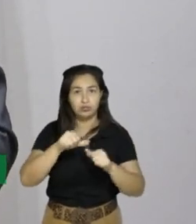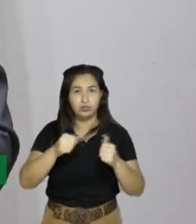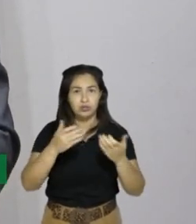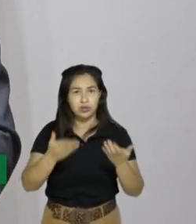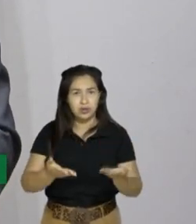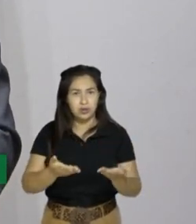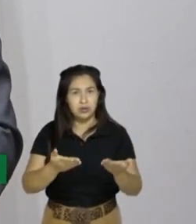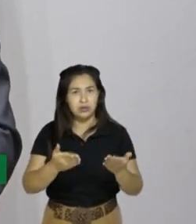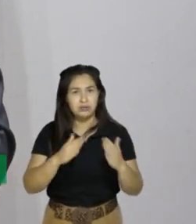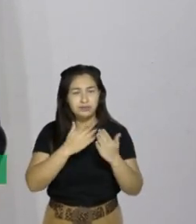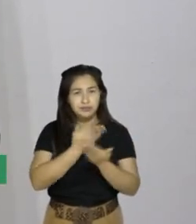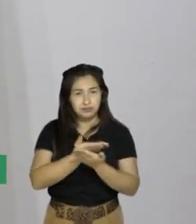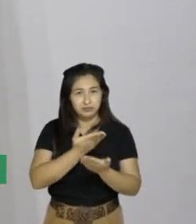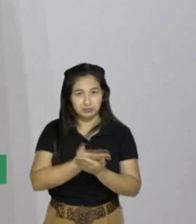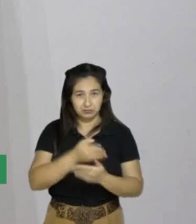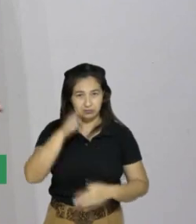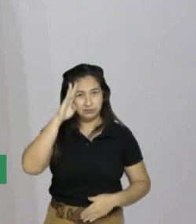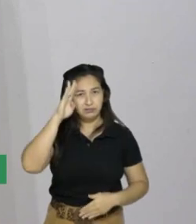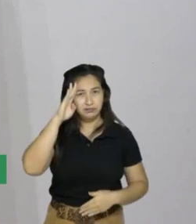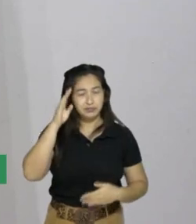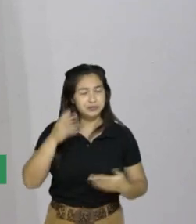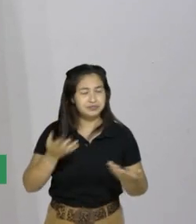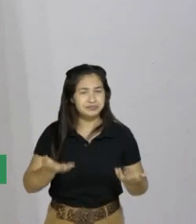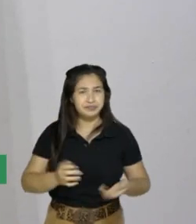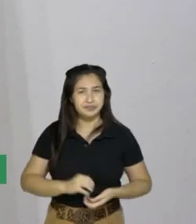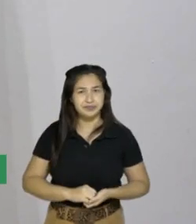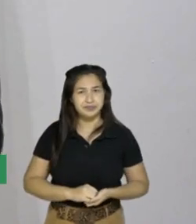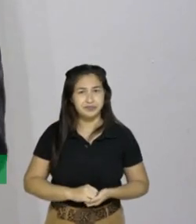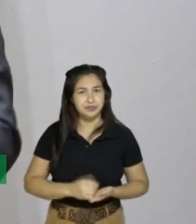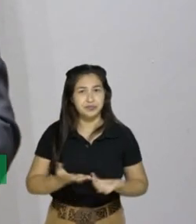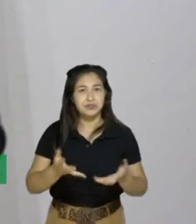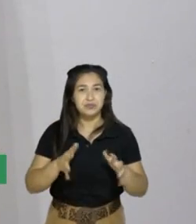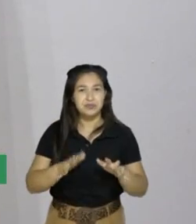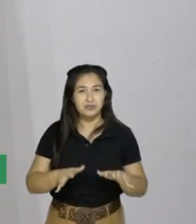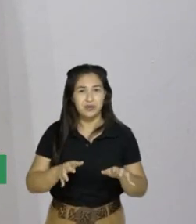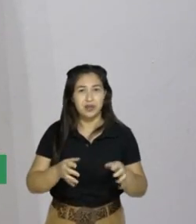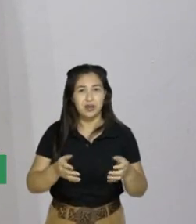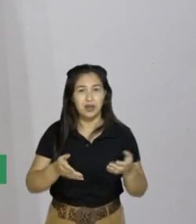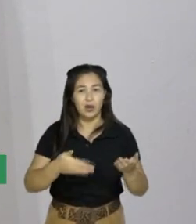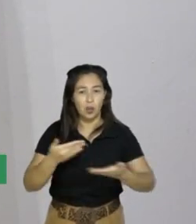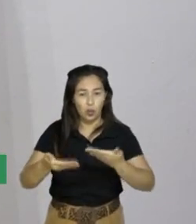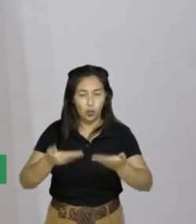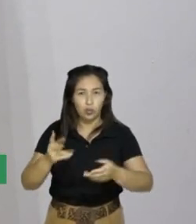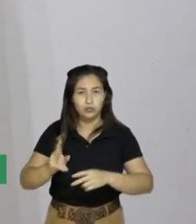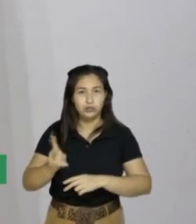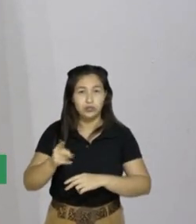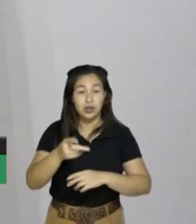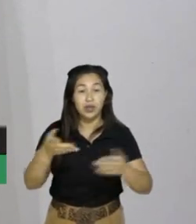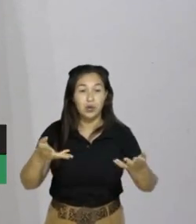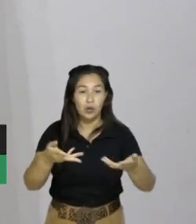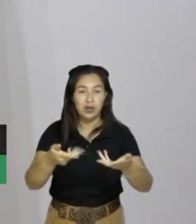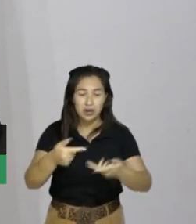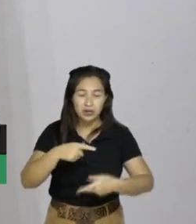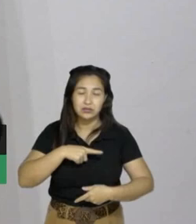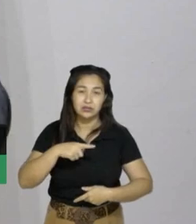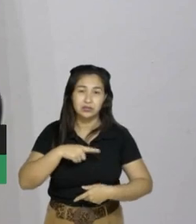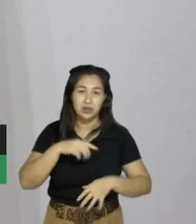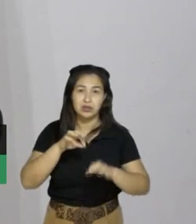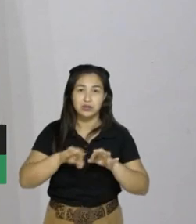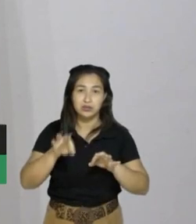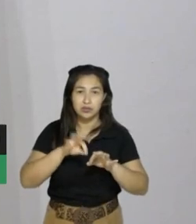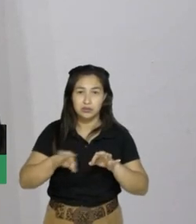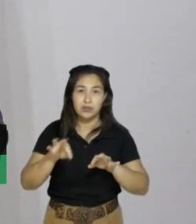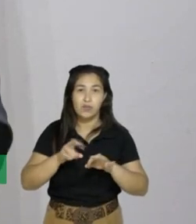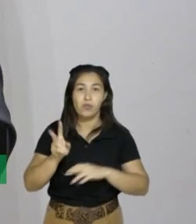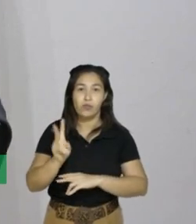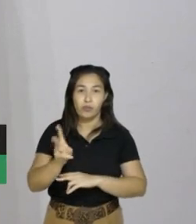militares desconhecendo totalmente a qualidade do que nós temos nessas instituições que seguem o modelo que não